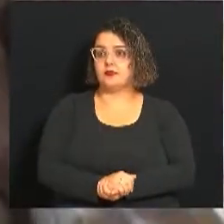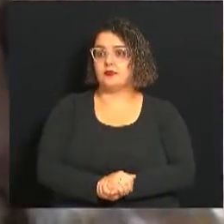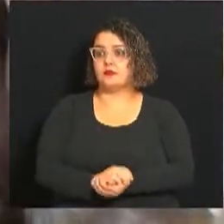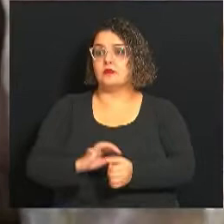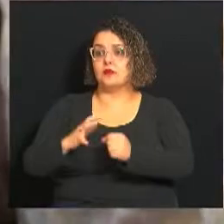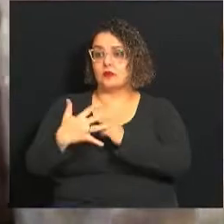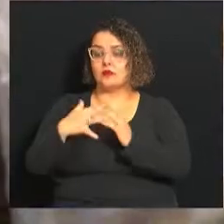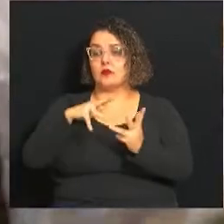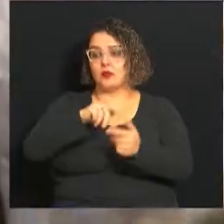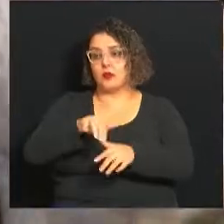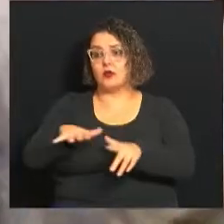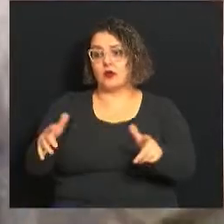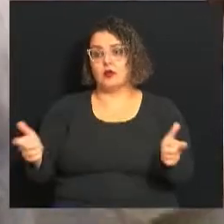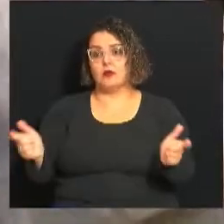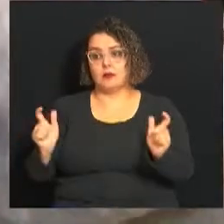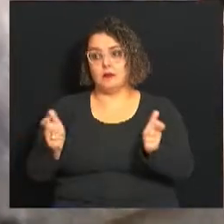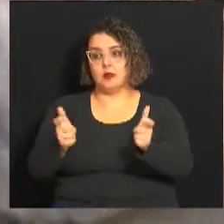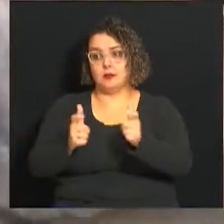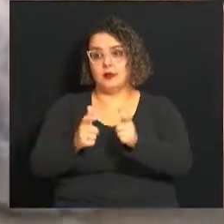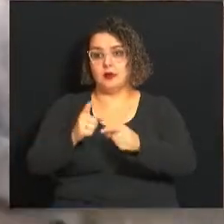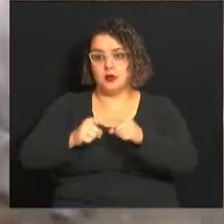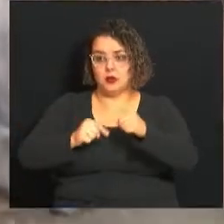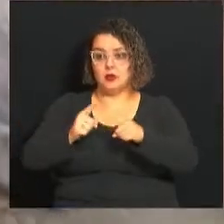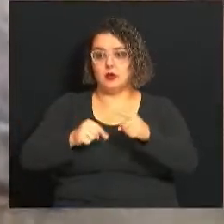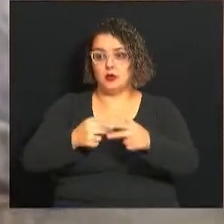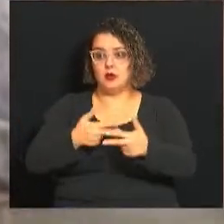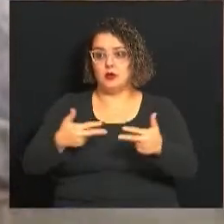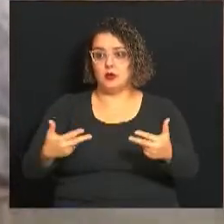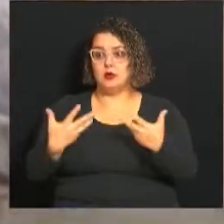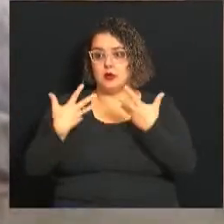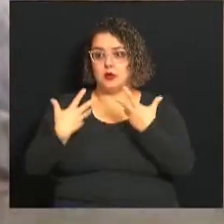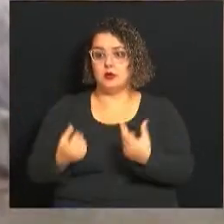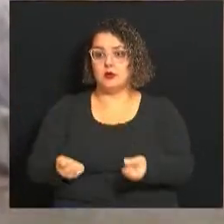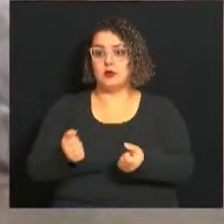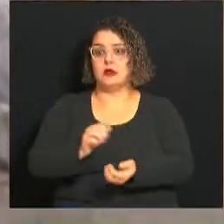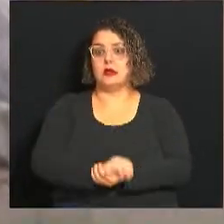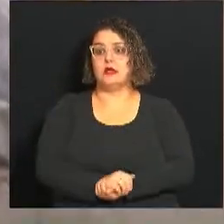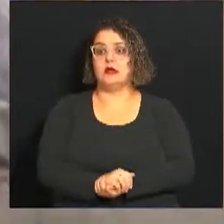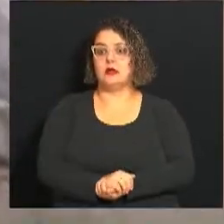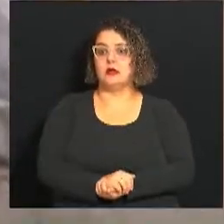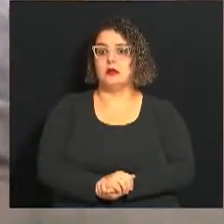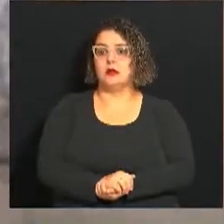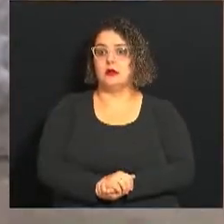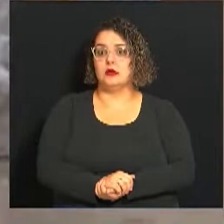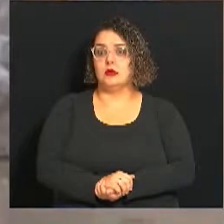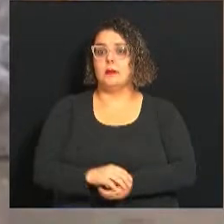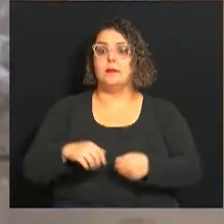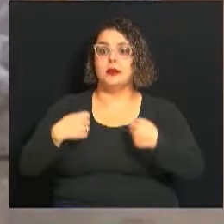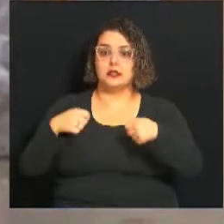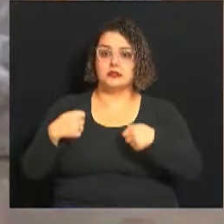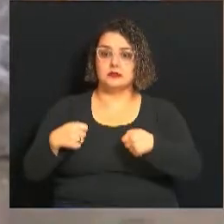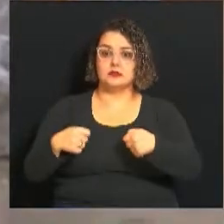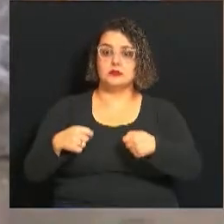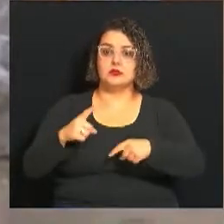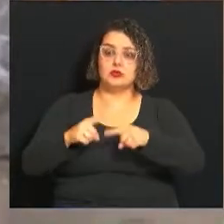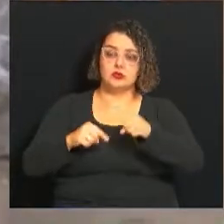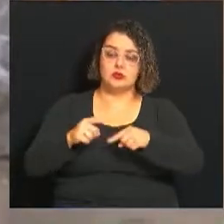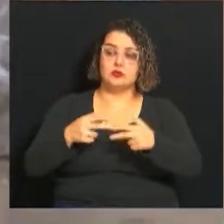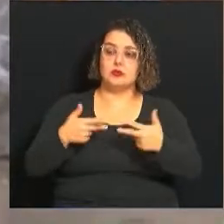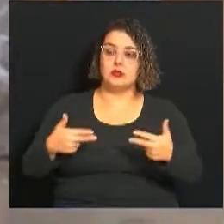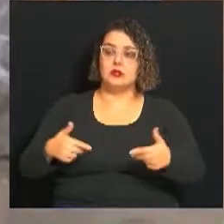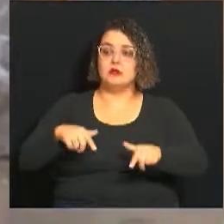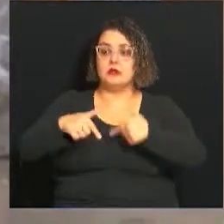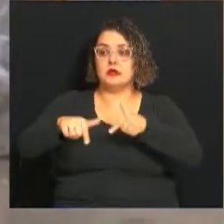diminuiu bastante a quantidade de material que a gente recebia, né? Então, a gente depende desse material para trabalhar todos os